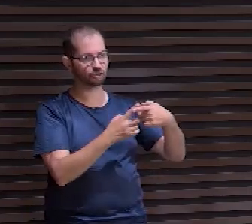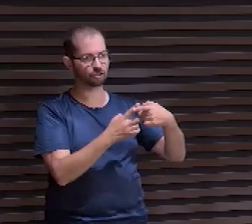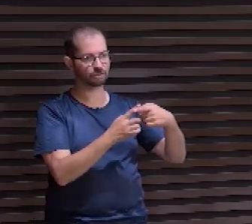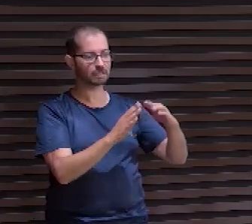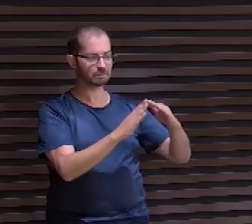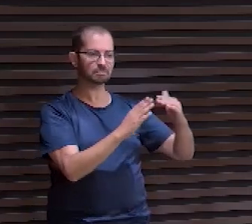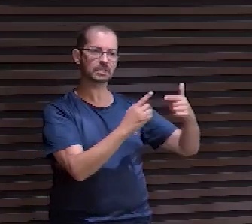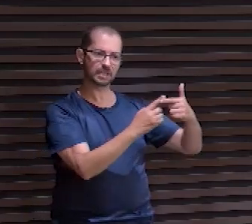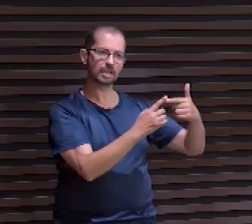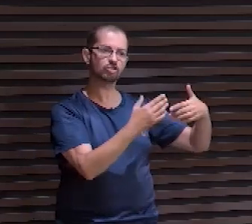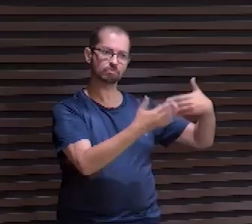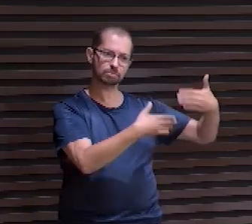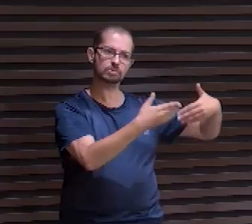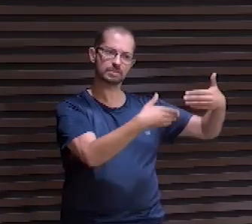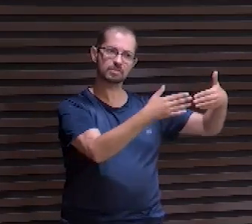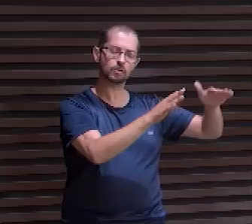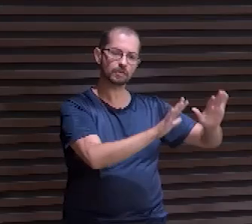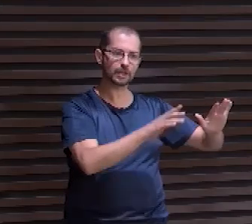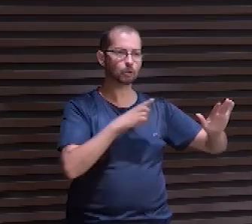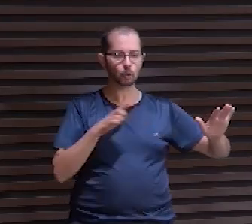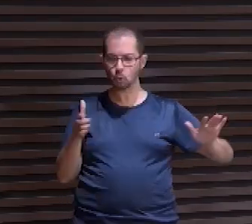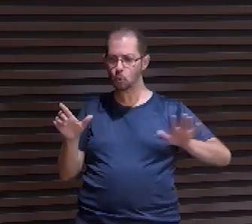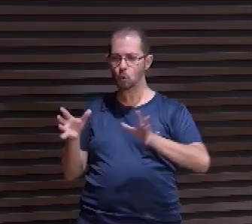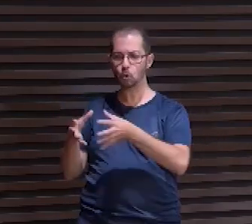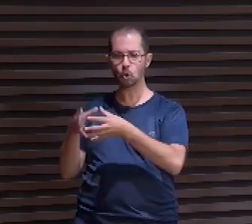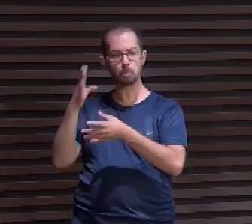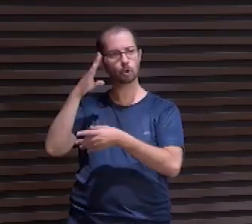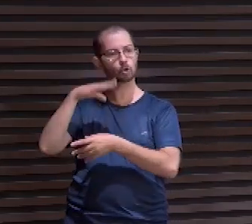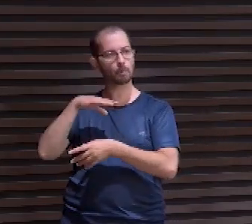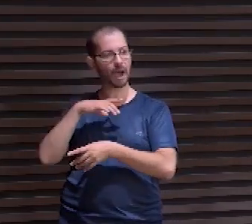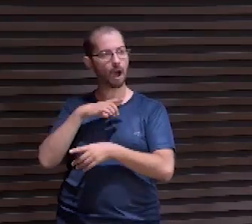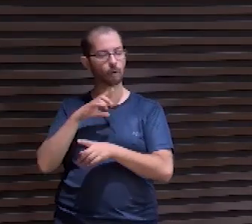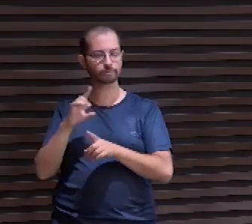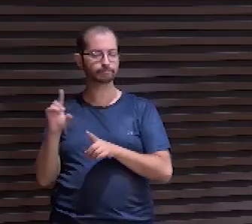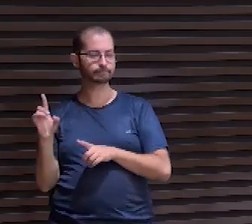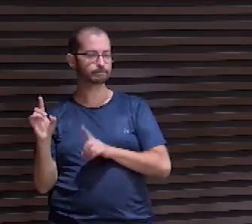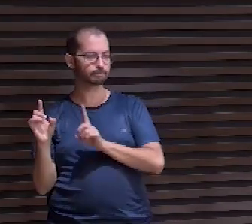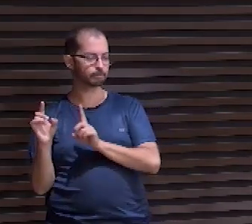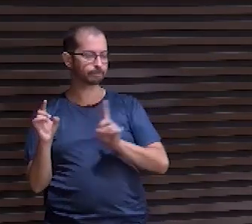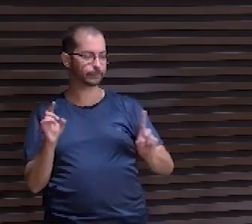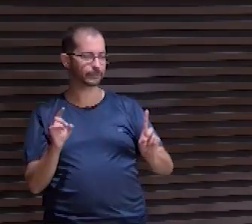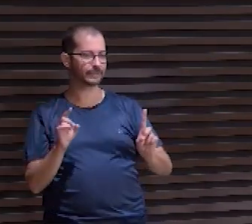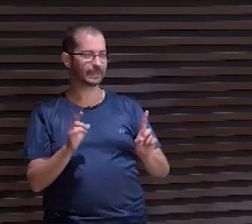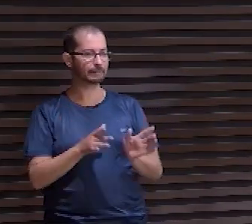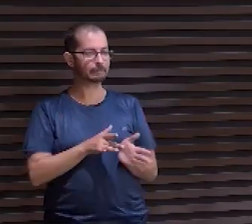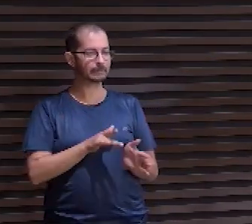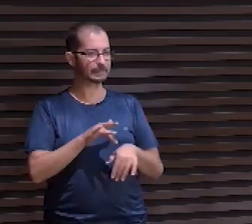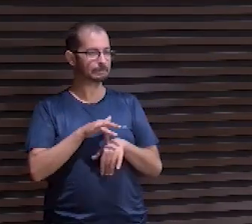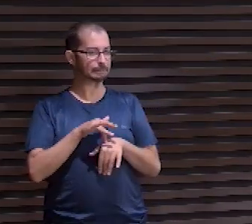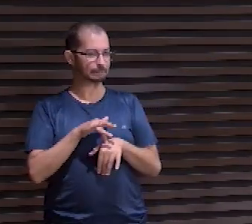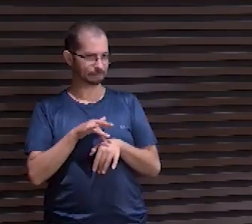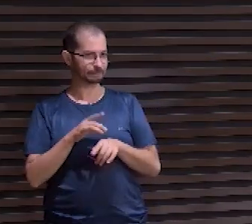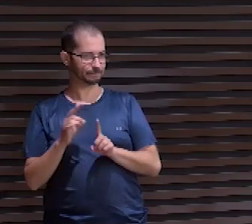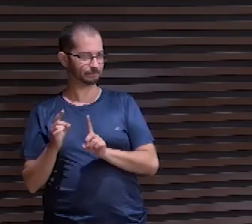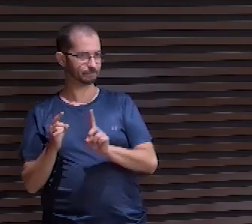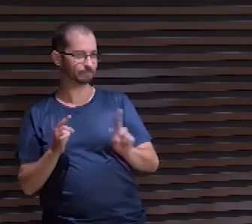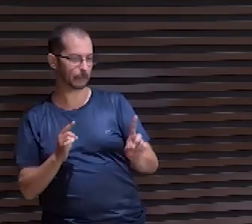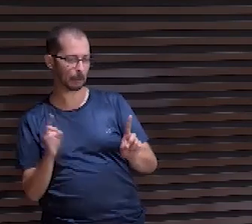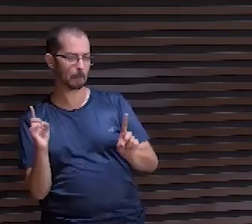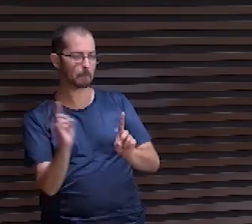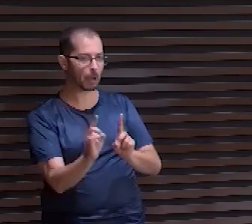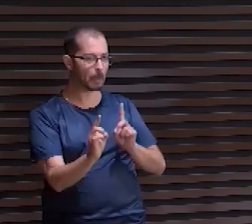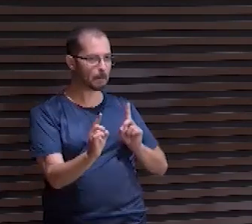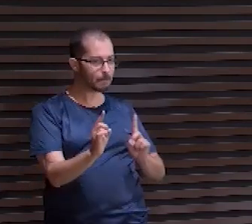E eles se infiltraram naquela comunidade como membros, porque